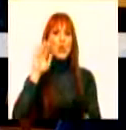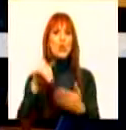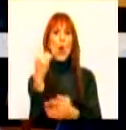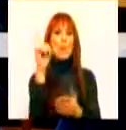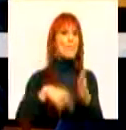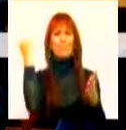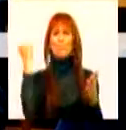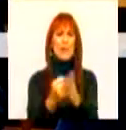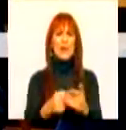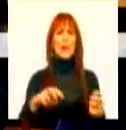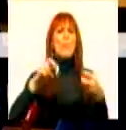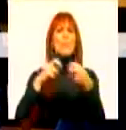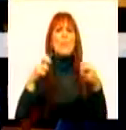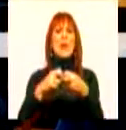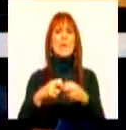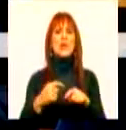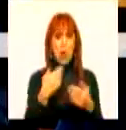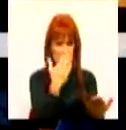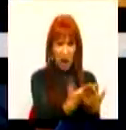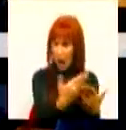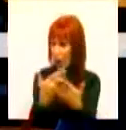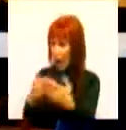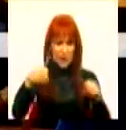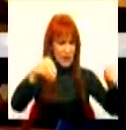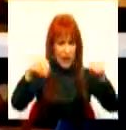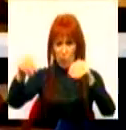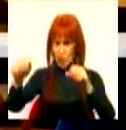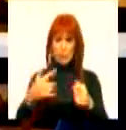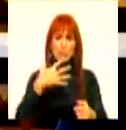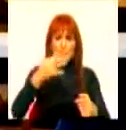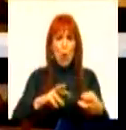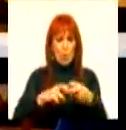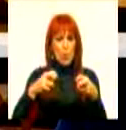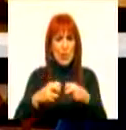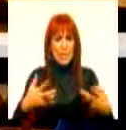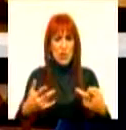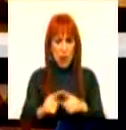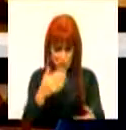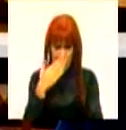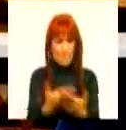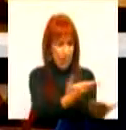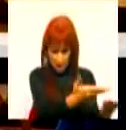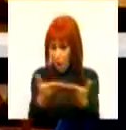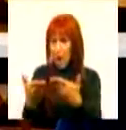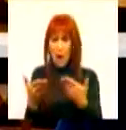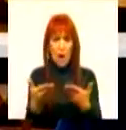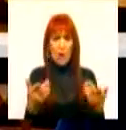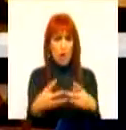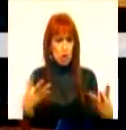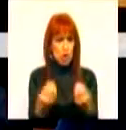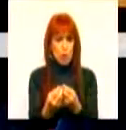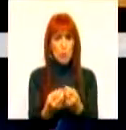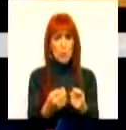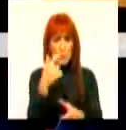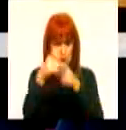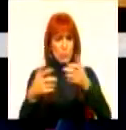solução para todos os problemas com que nos deparamos no território e para todos os problemas com que nos deparamos junto das